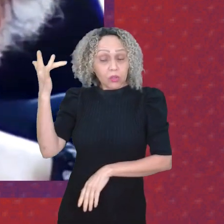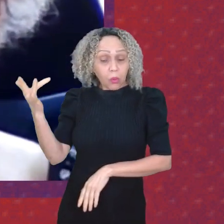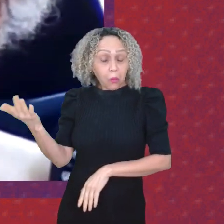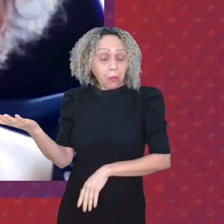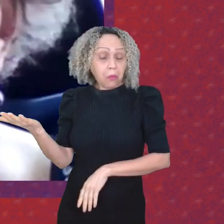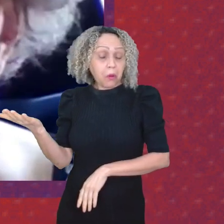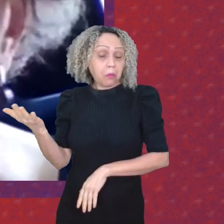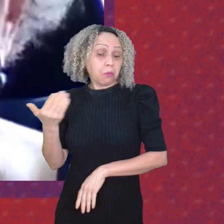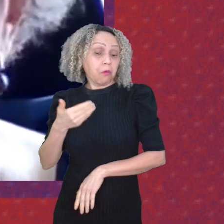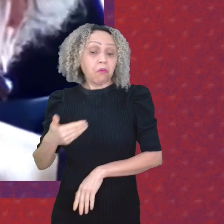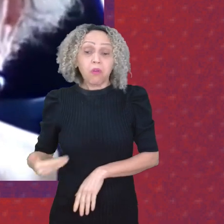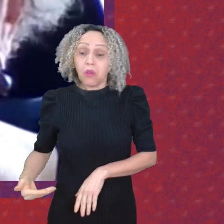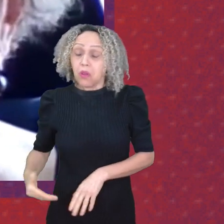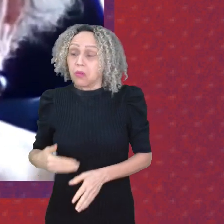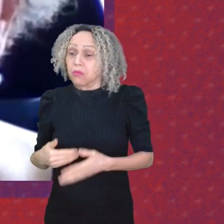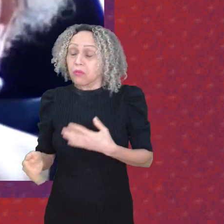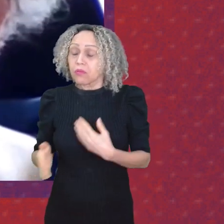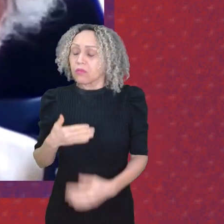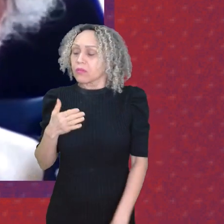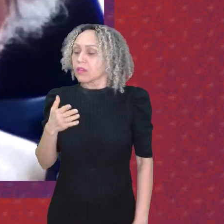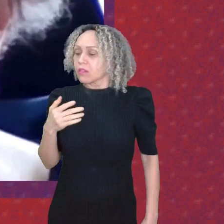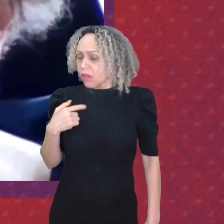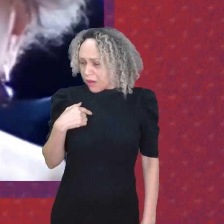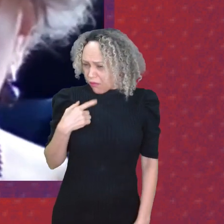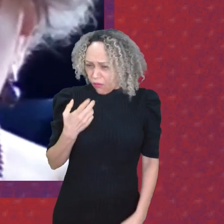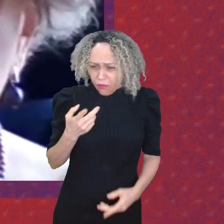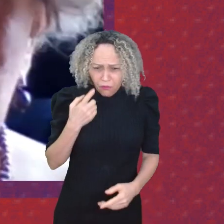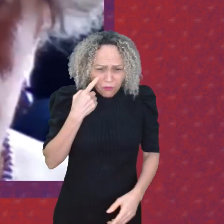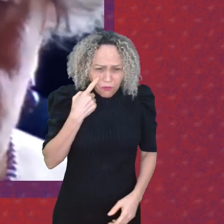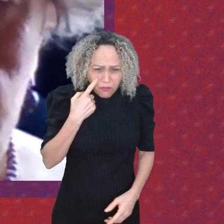consente e é cúmplice dessa violência.